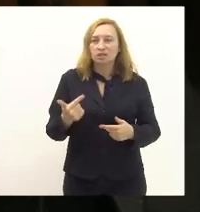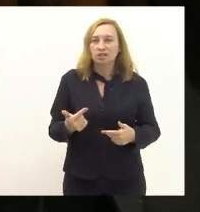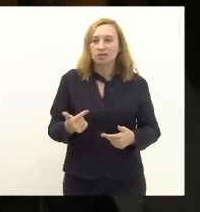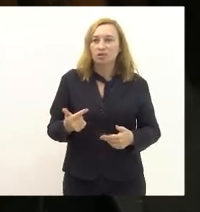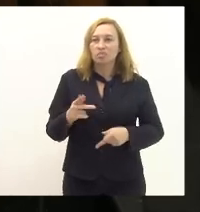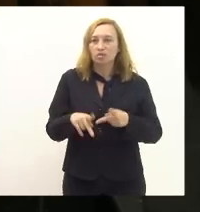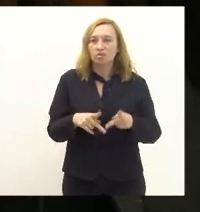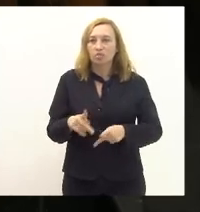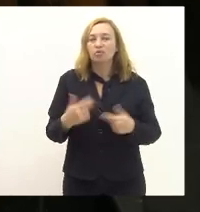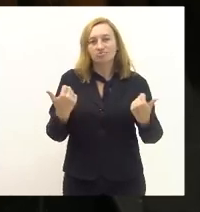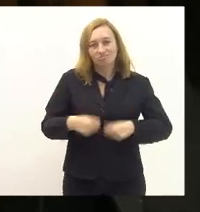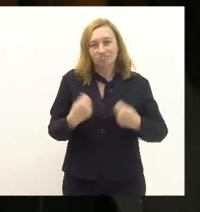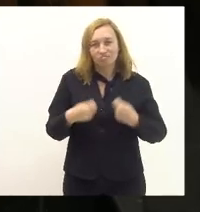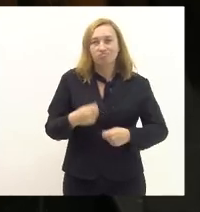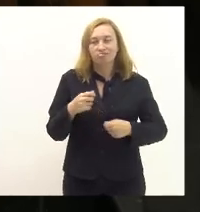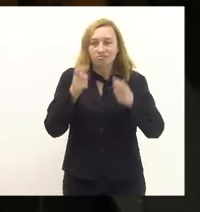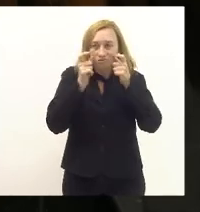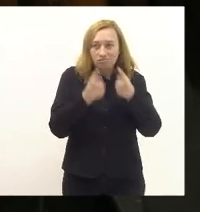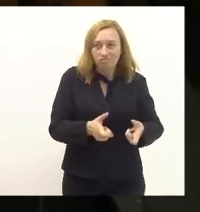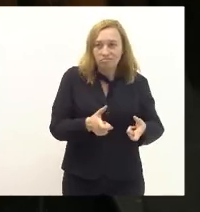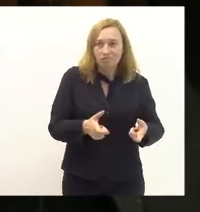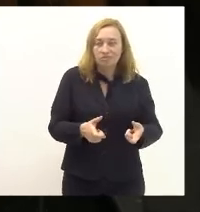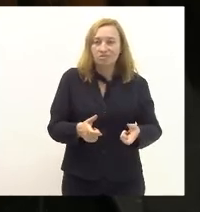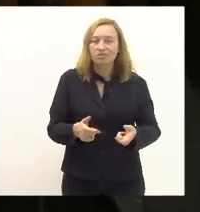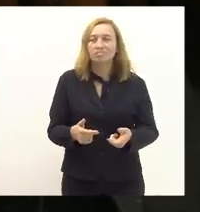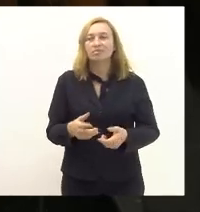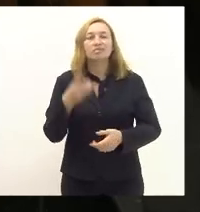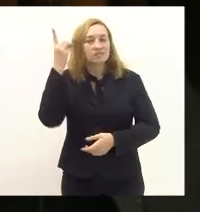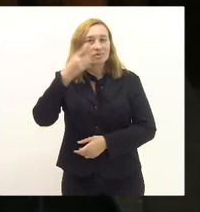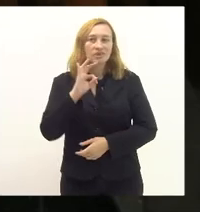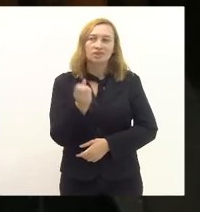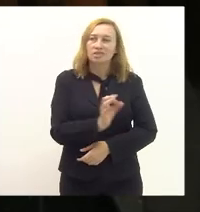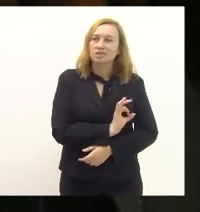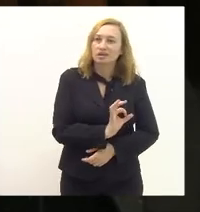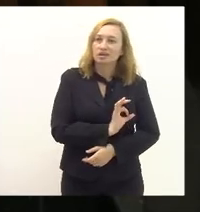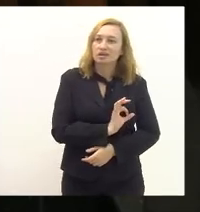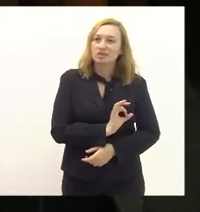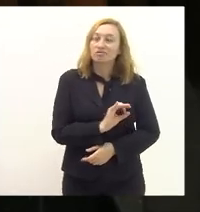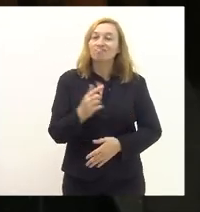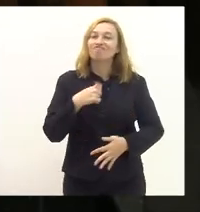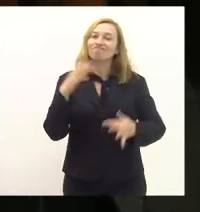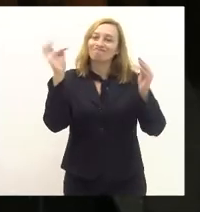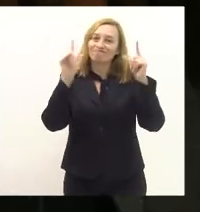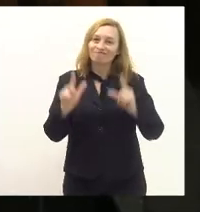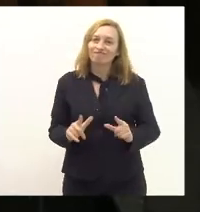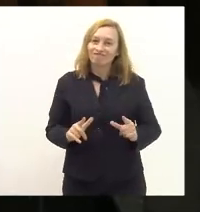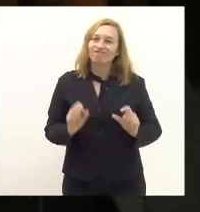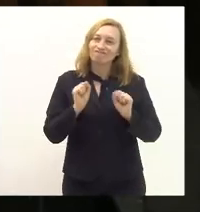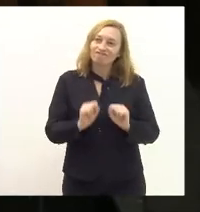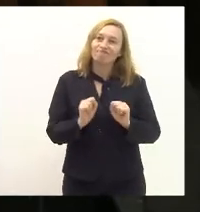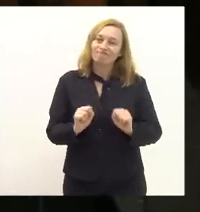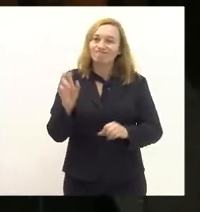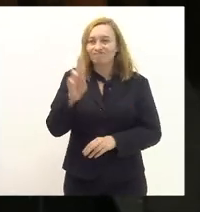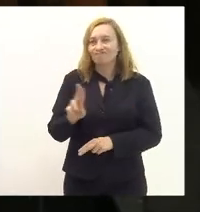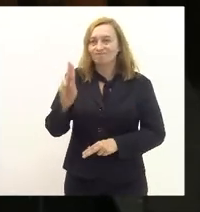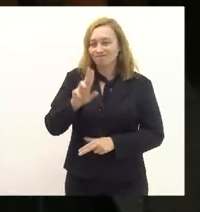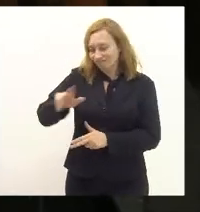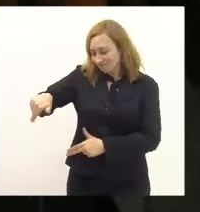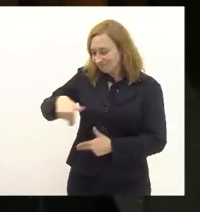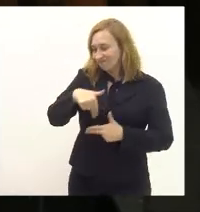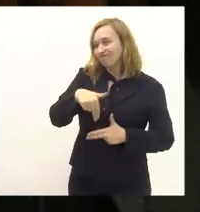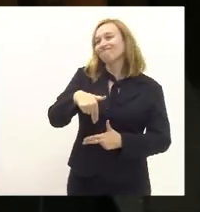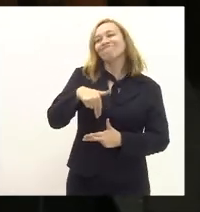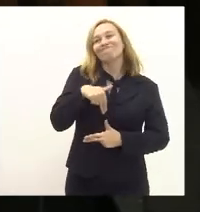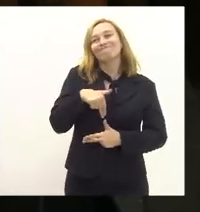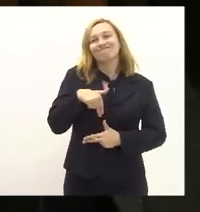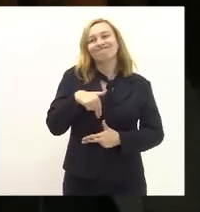uma população que precisa de muita atenção. No mais, deputada Marta Rocha, eu fico muito feliz em poder fazer uso dessa tribuna